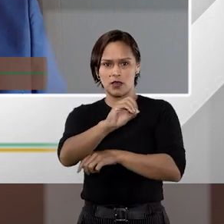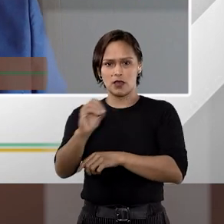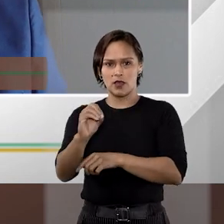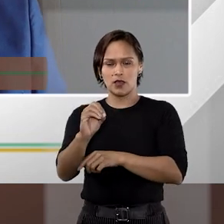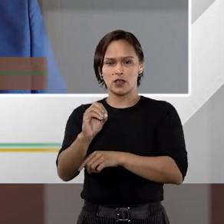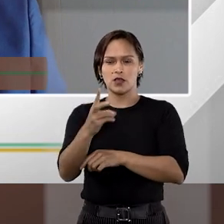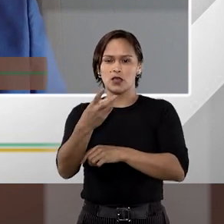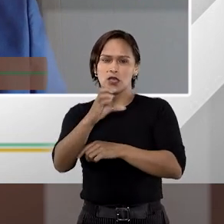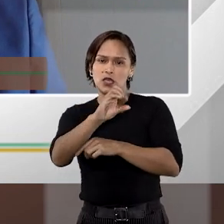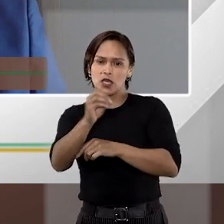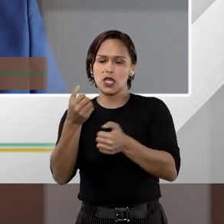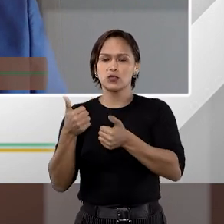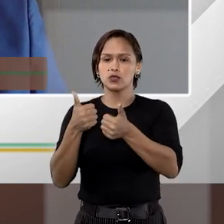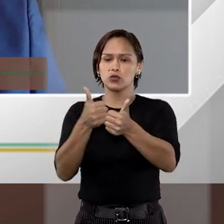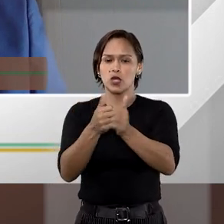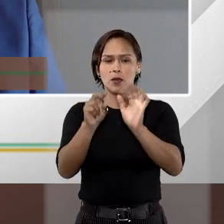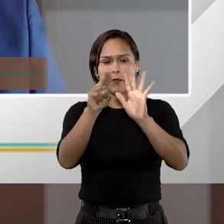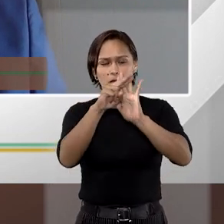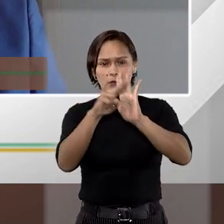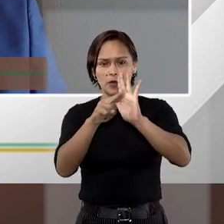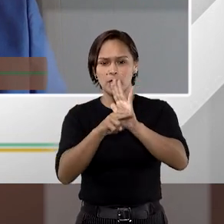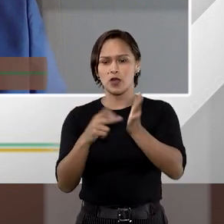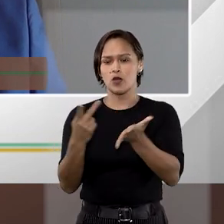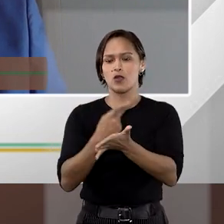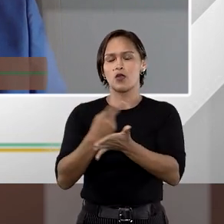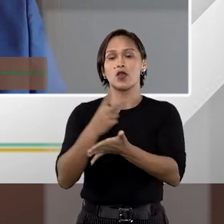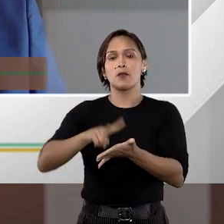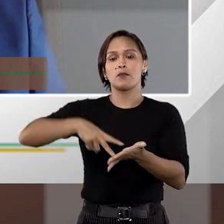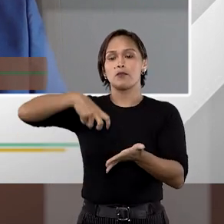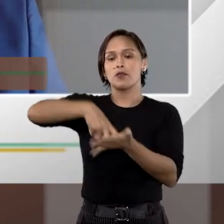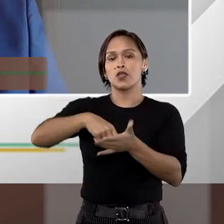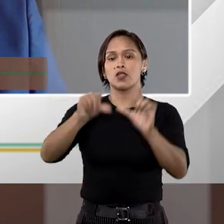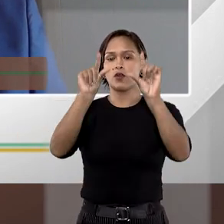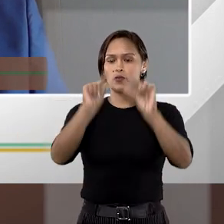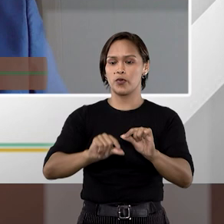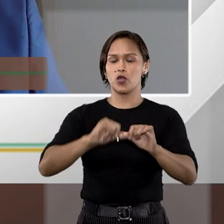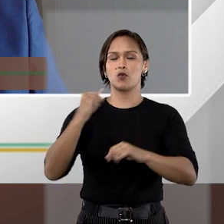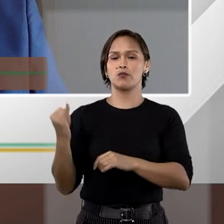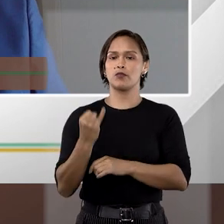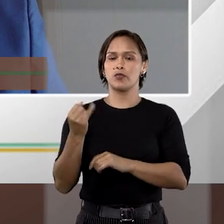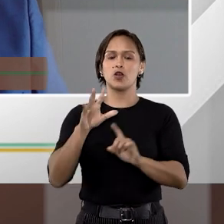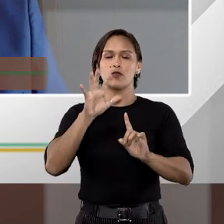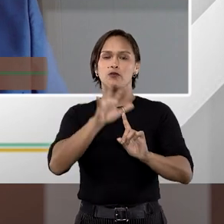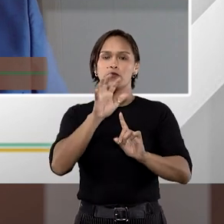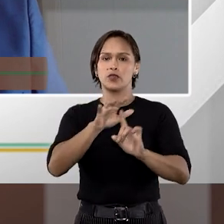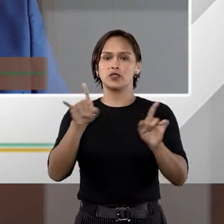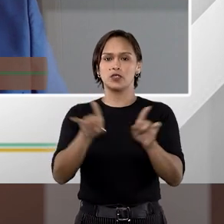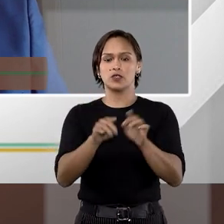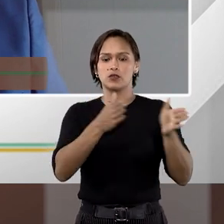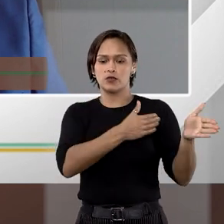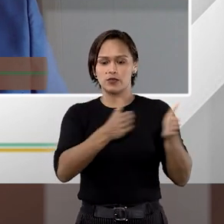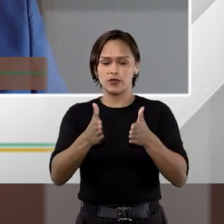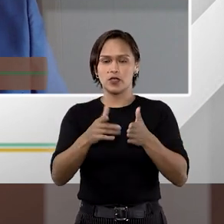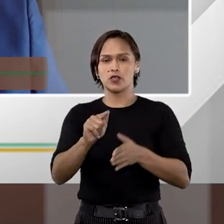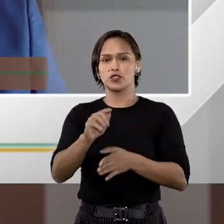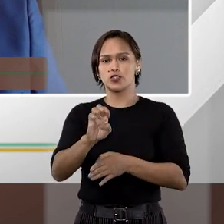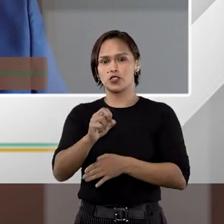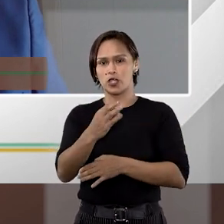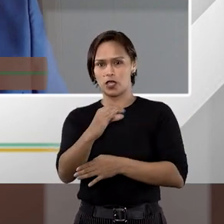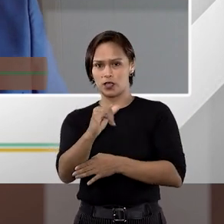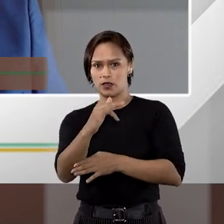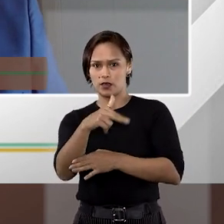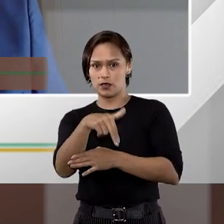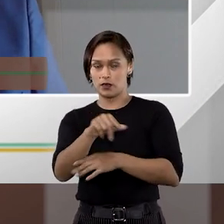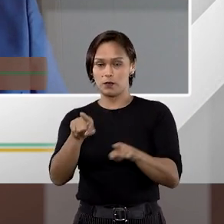500 500 condutas tipificadas como infrações penais de menor potencial ofensivo que são encaminhados ao jecrim